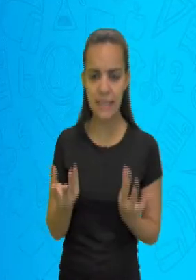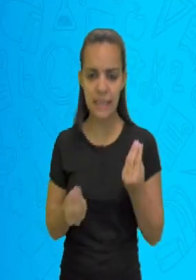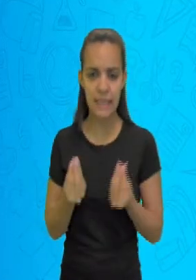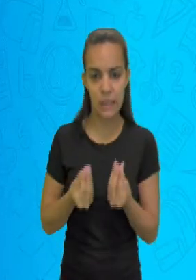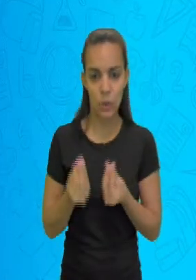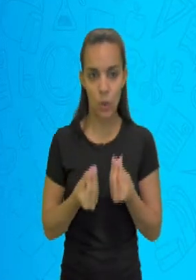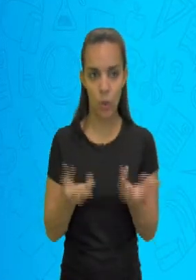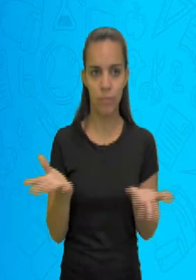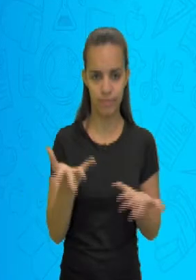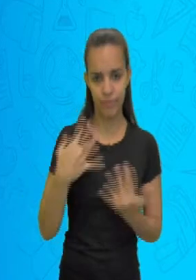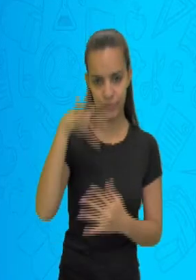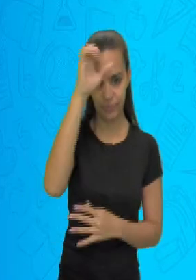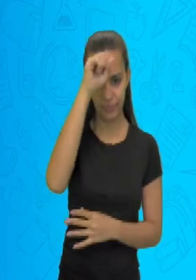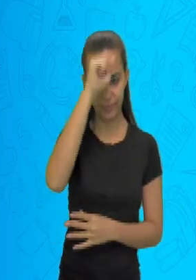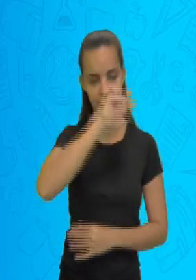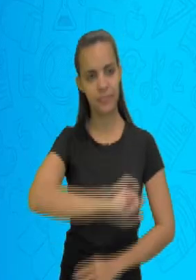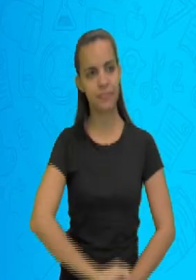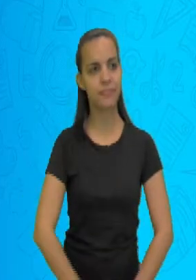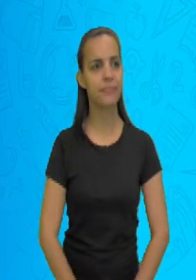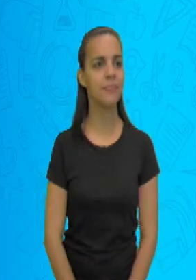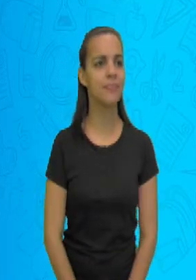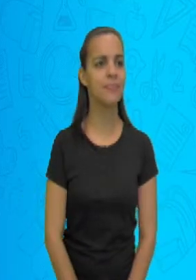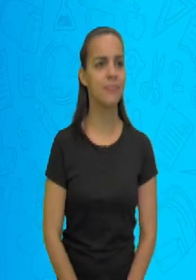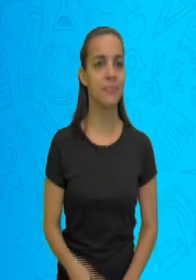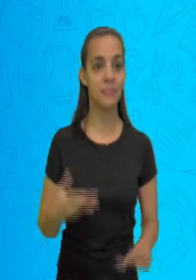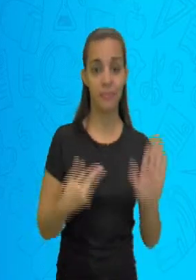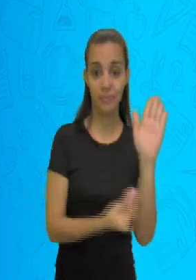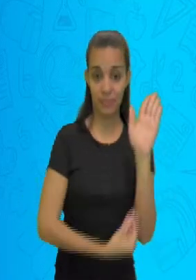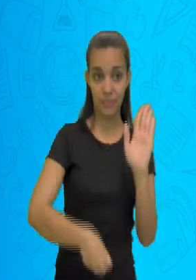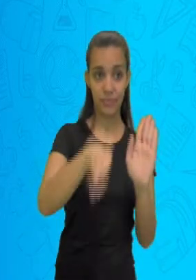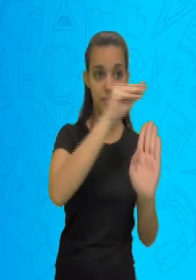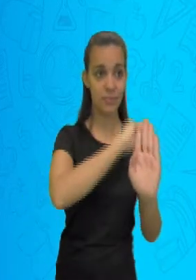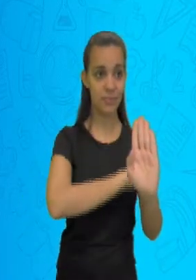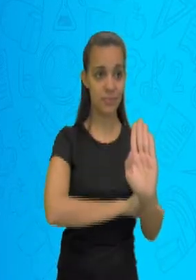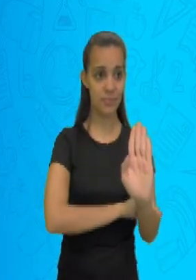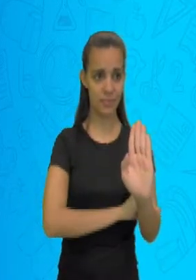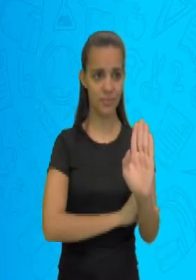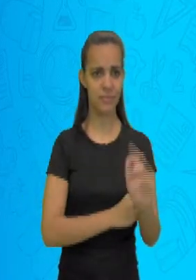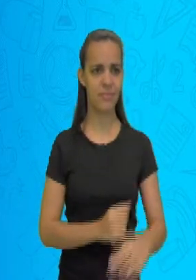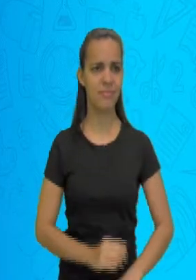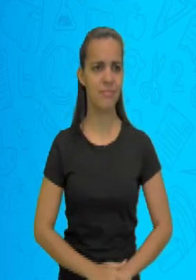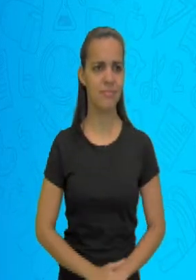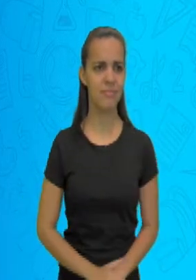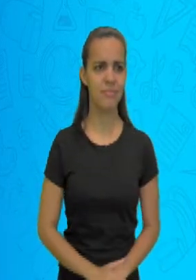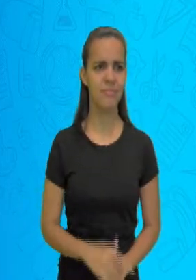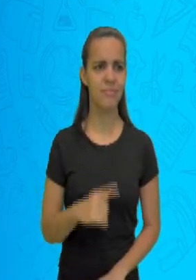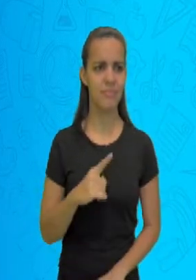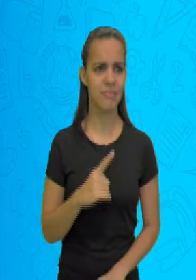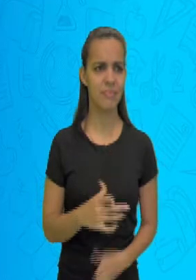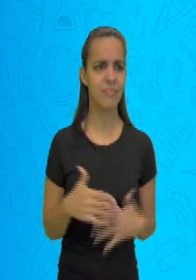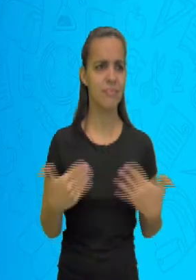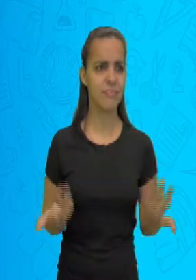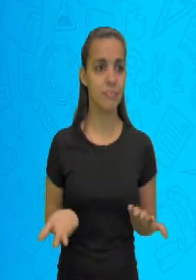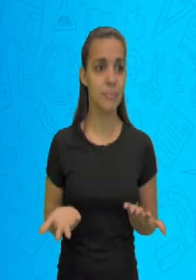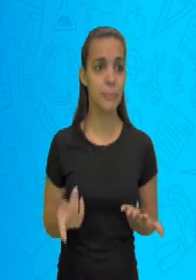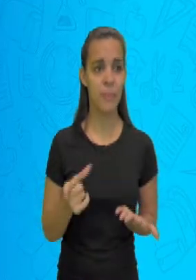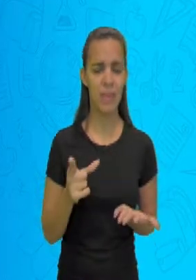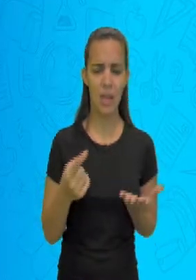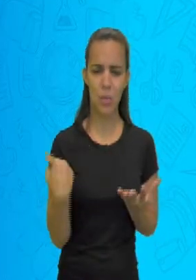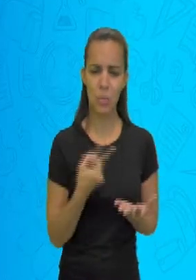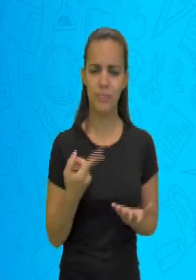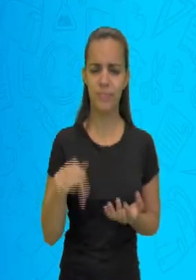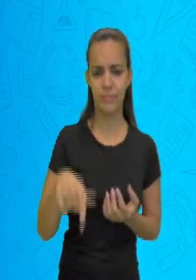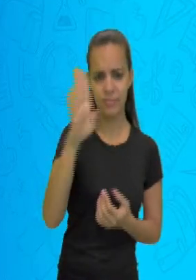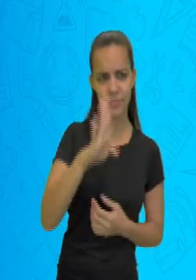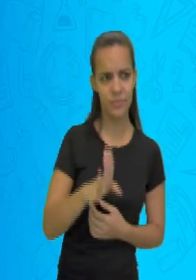isso? O calendário gregoriano. O calendário gregoriano nada mais é do que o nosso calendário, que